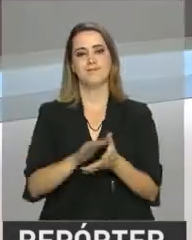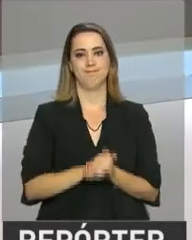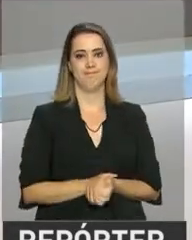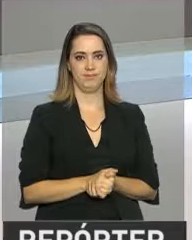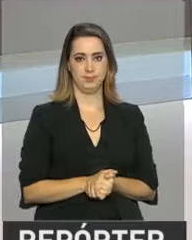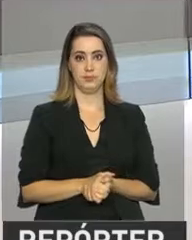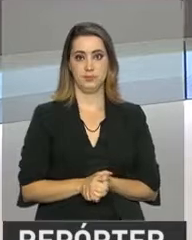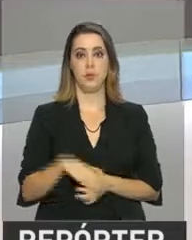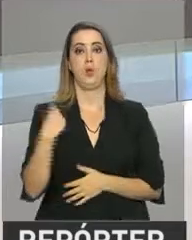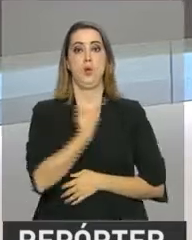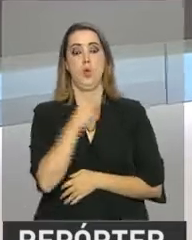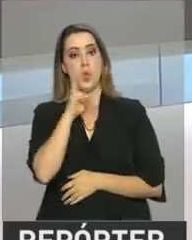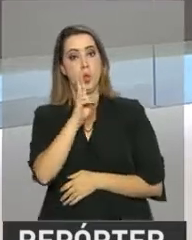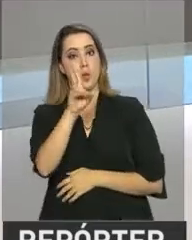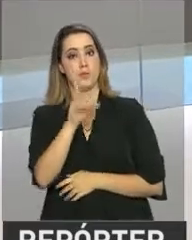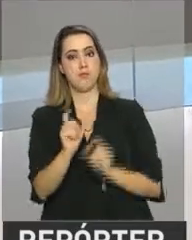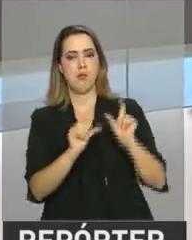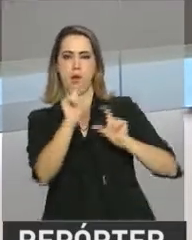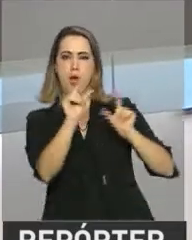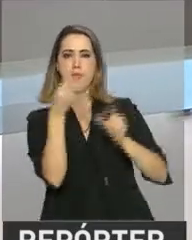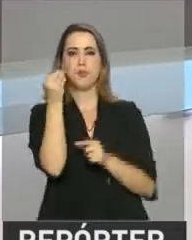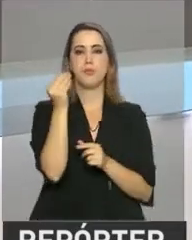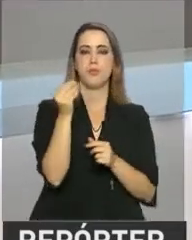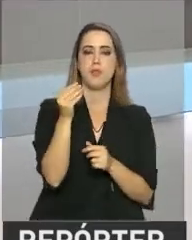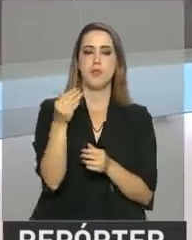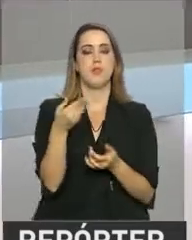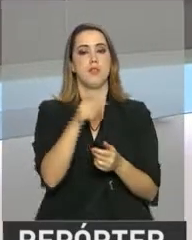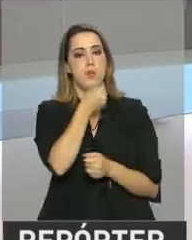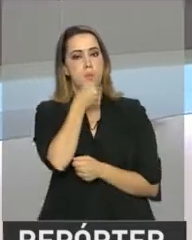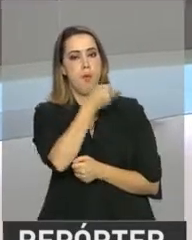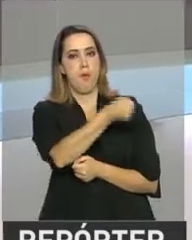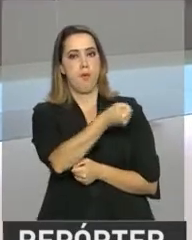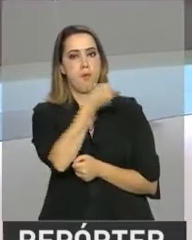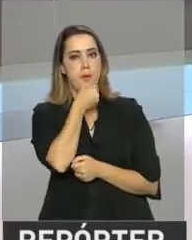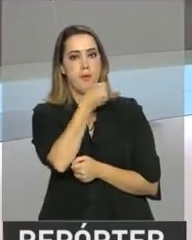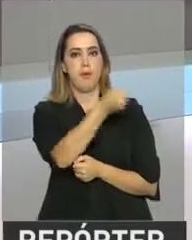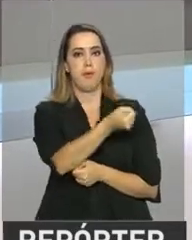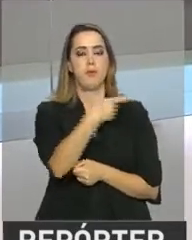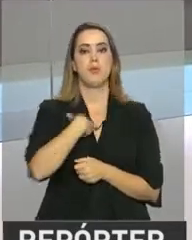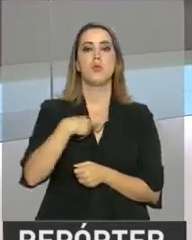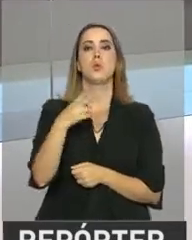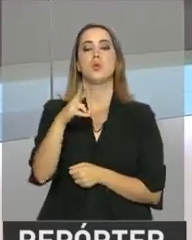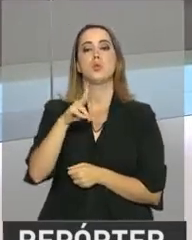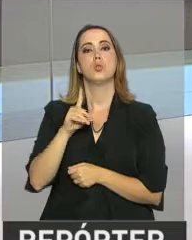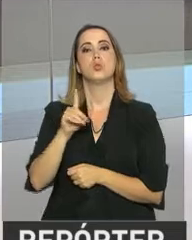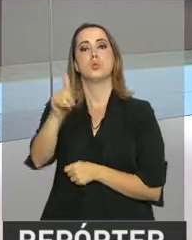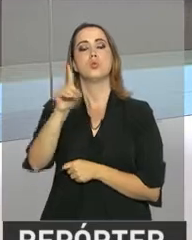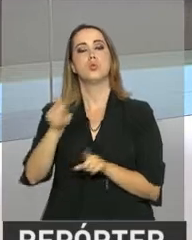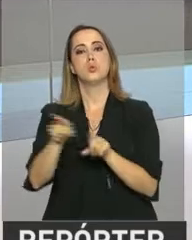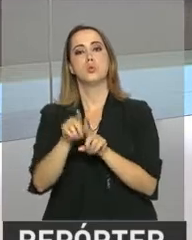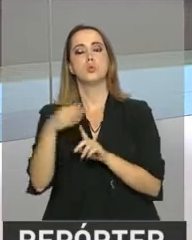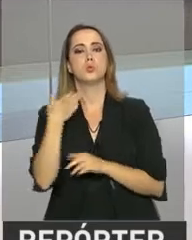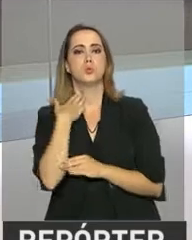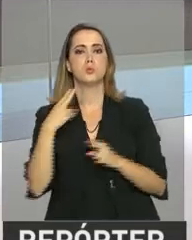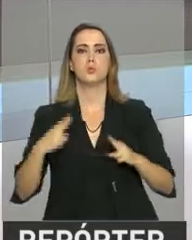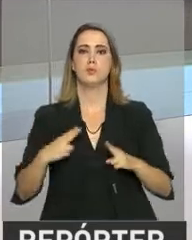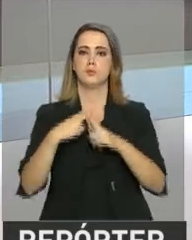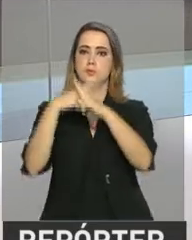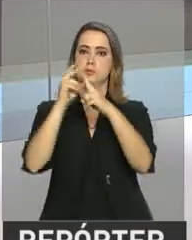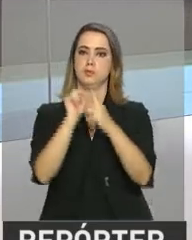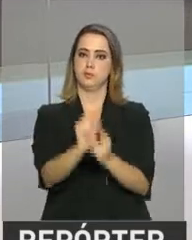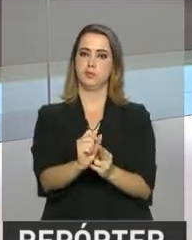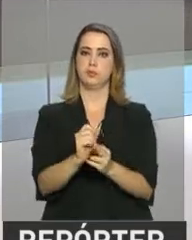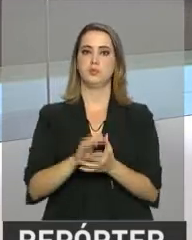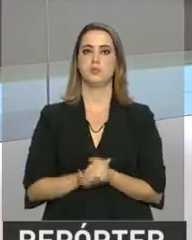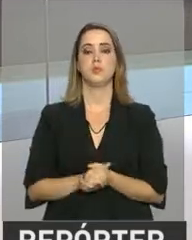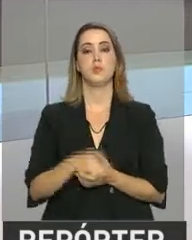nós acompanhamos aí o trecho então da entrevista de humberto magalhães diretor de cartões e meios de pagamento e seguridade da caixa